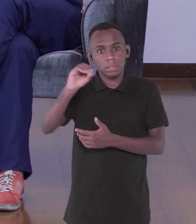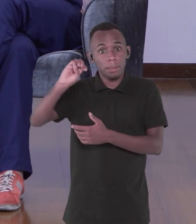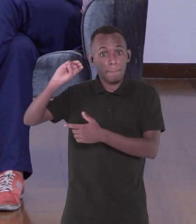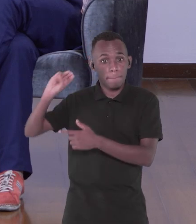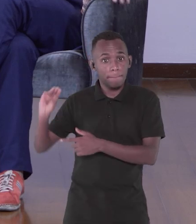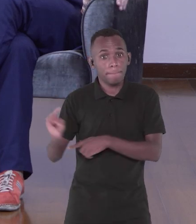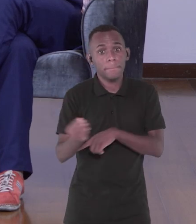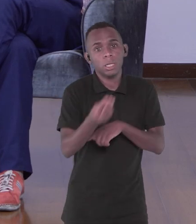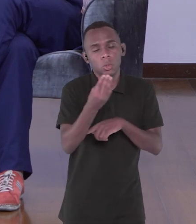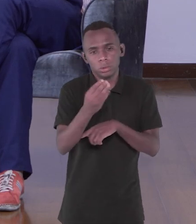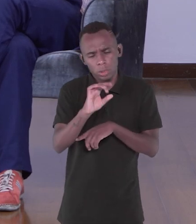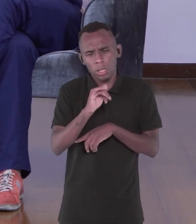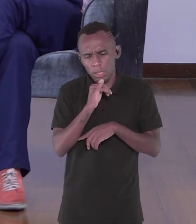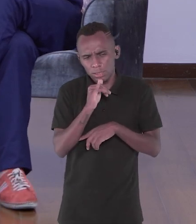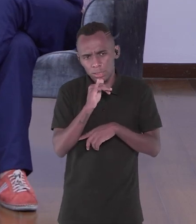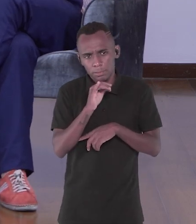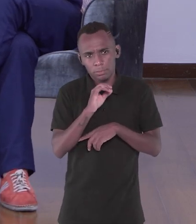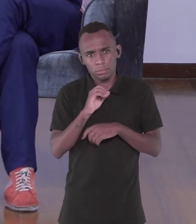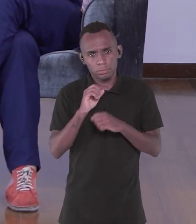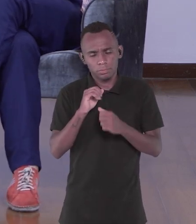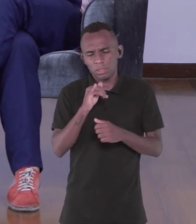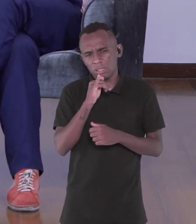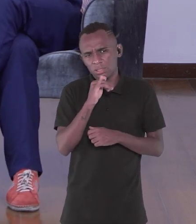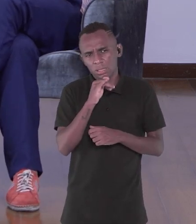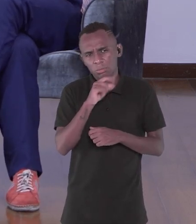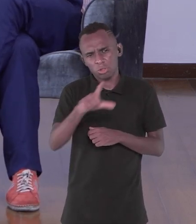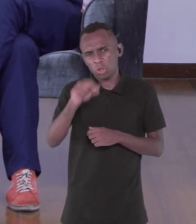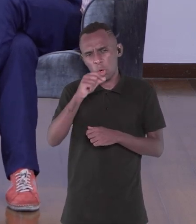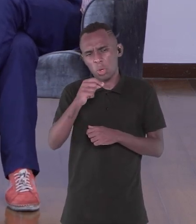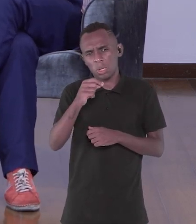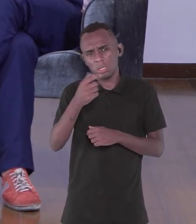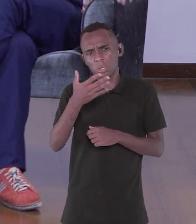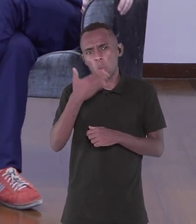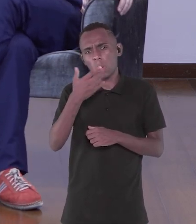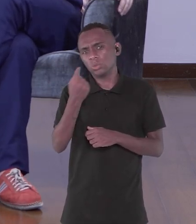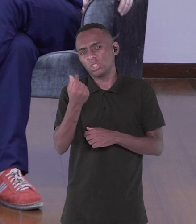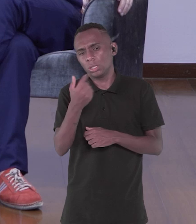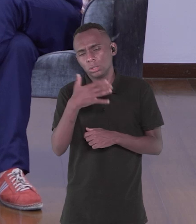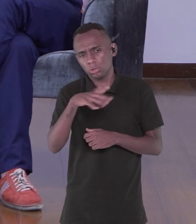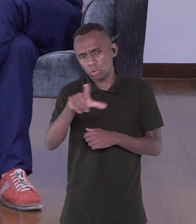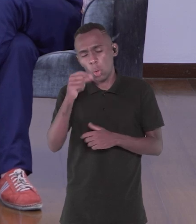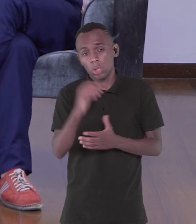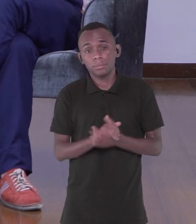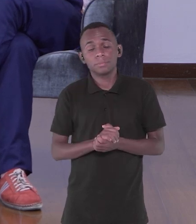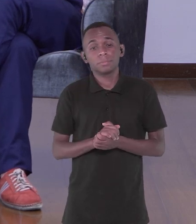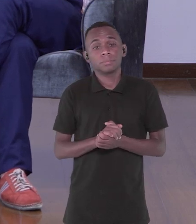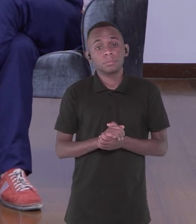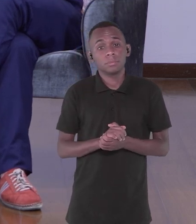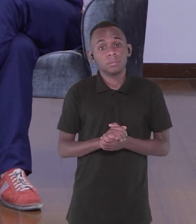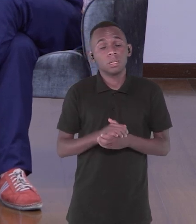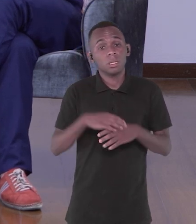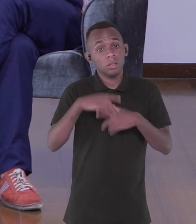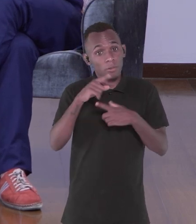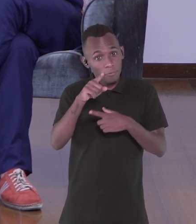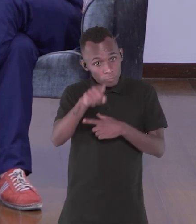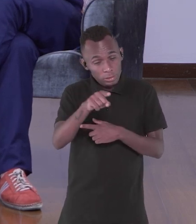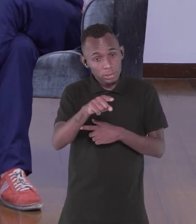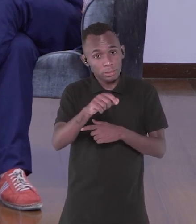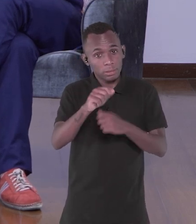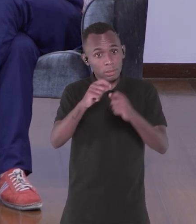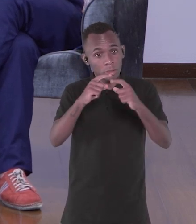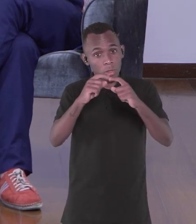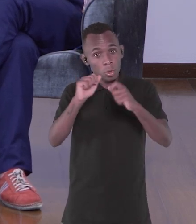de... Pode escolher a moeda, 100 milhões de euros, 100 milhões de reais, tanto faz. Você vai pegar aquele